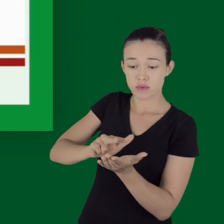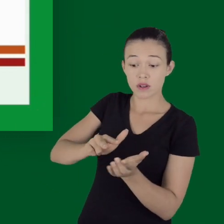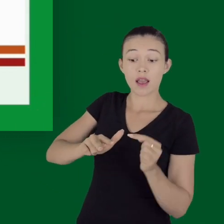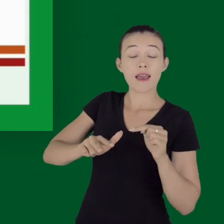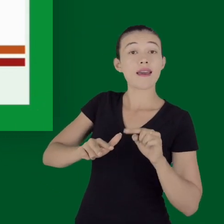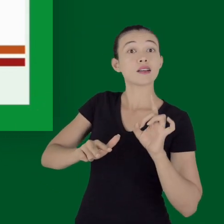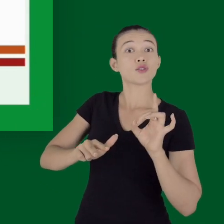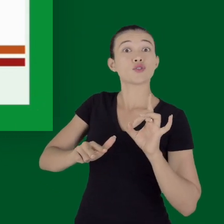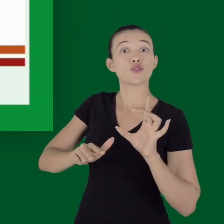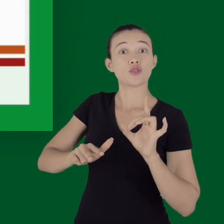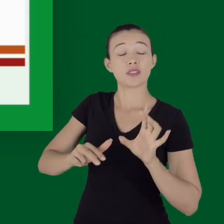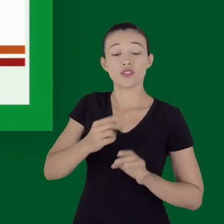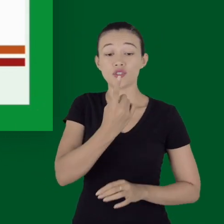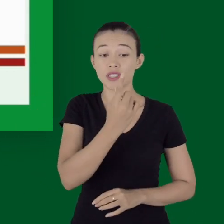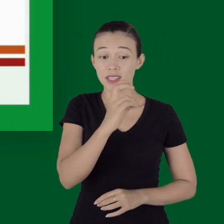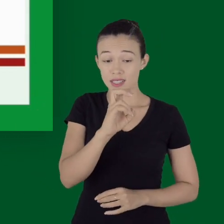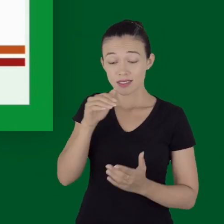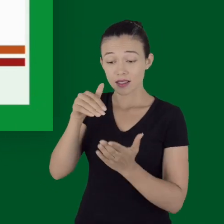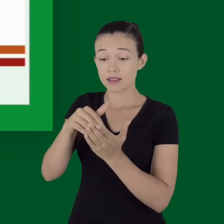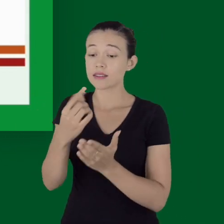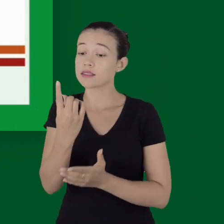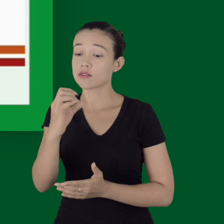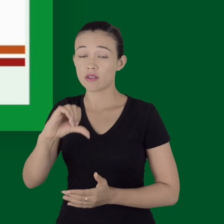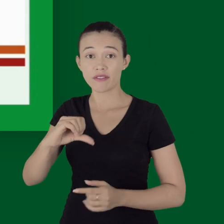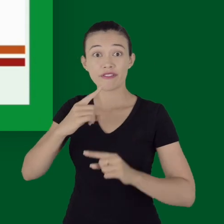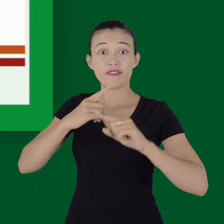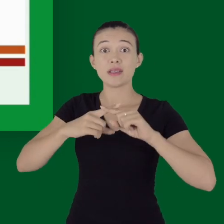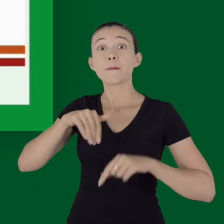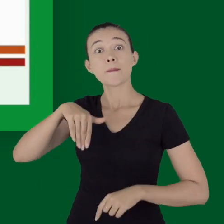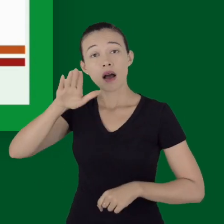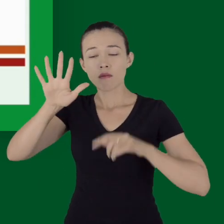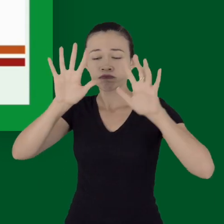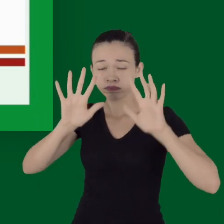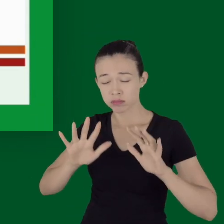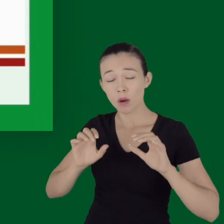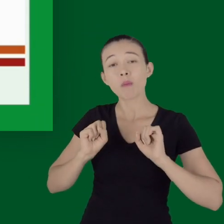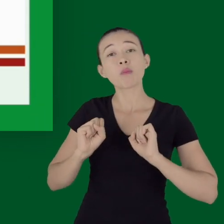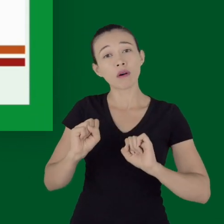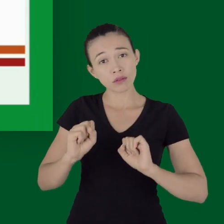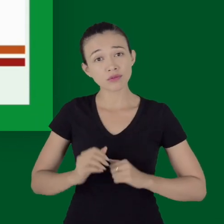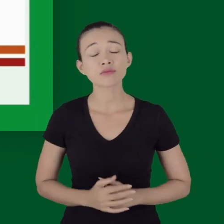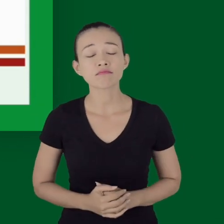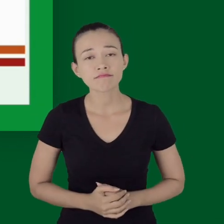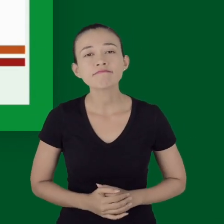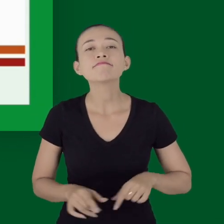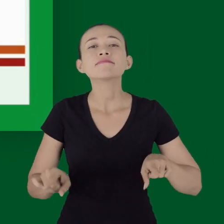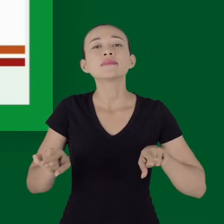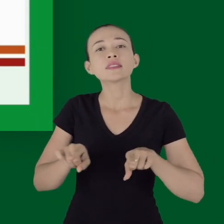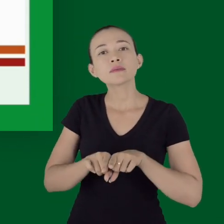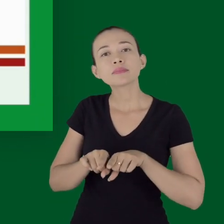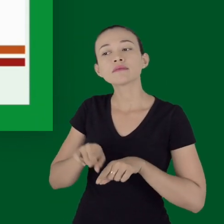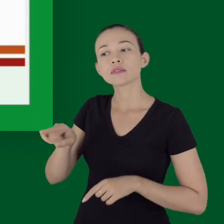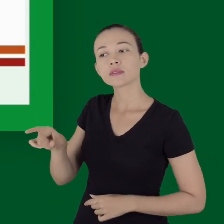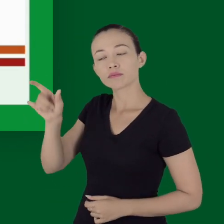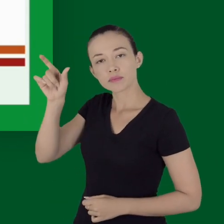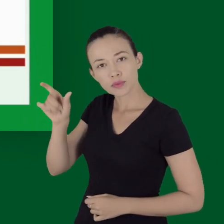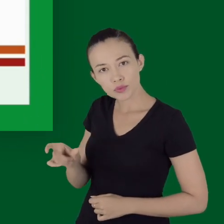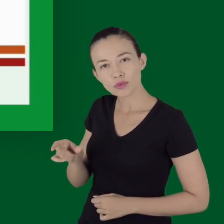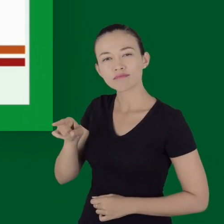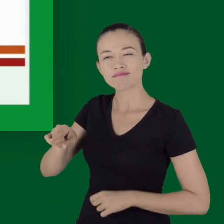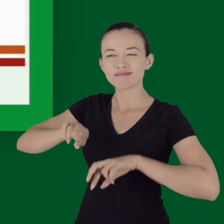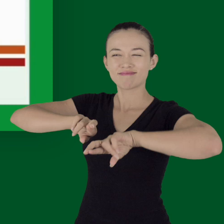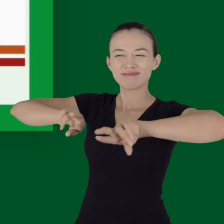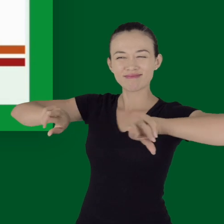epilepsia sozinha ela aumenta de 15 a 19 vezes o risco de afogamento, né, e a gente também tem que pensar em situações